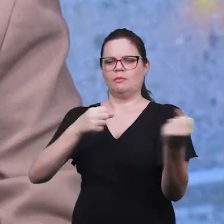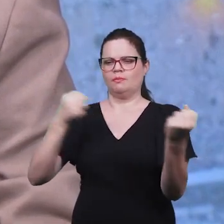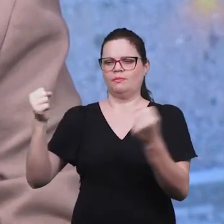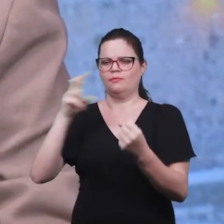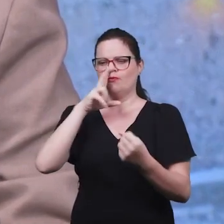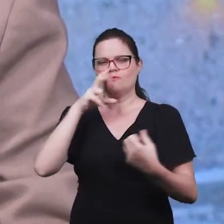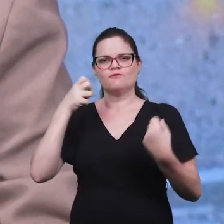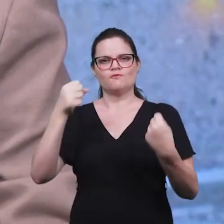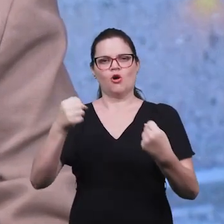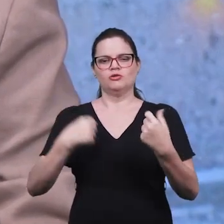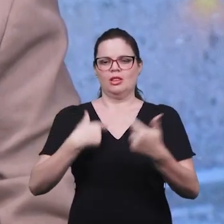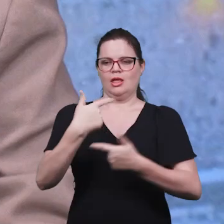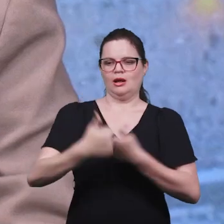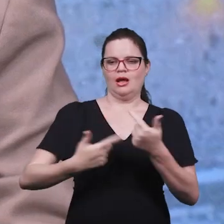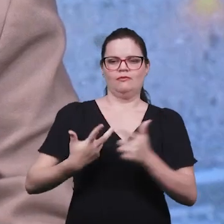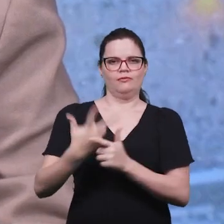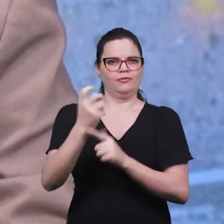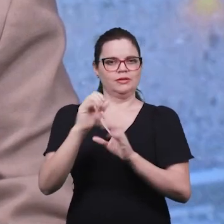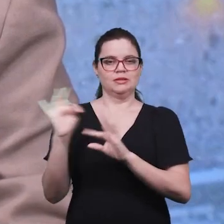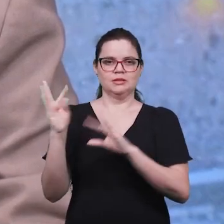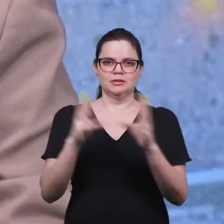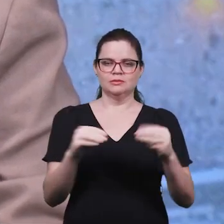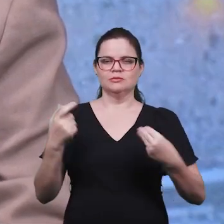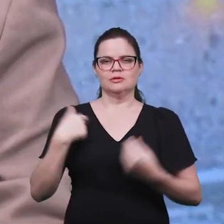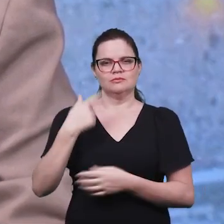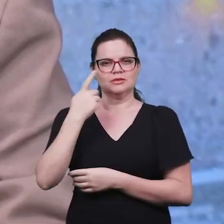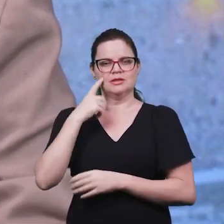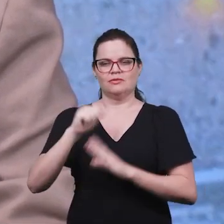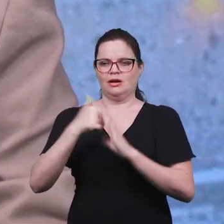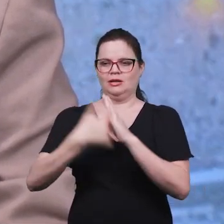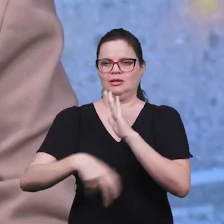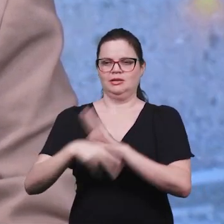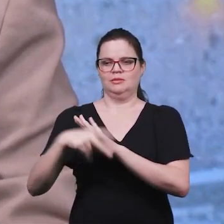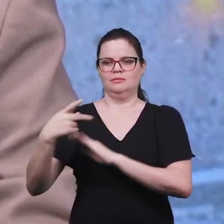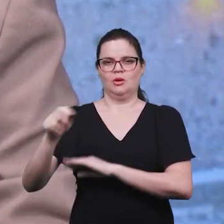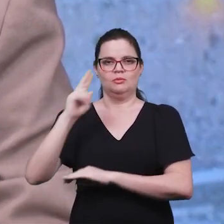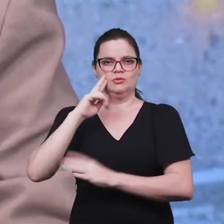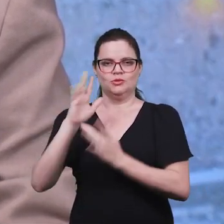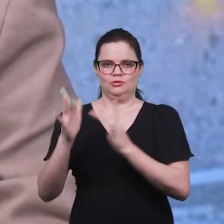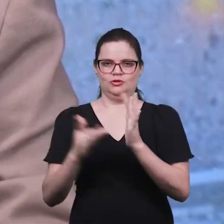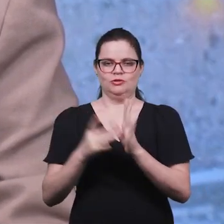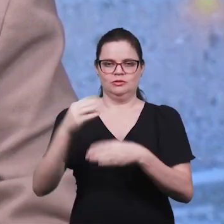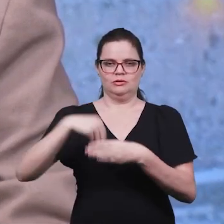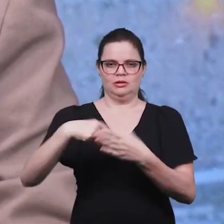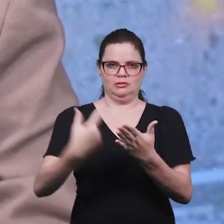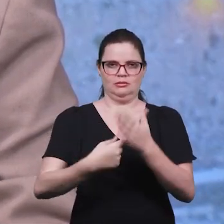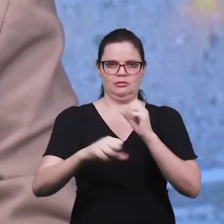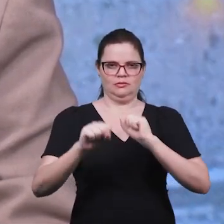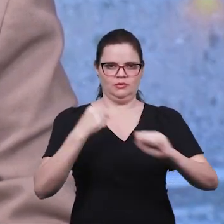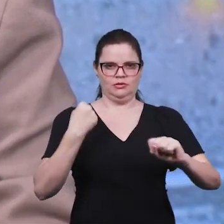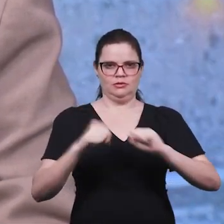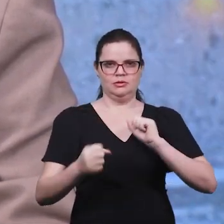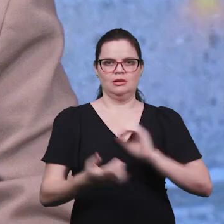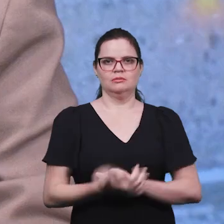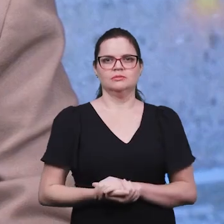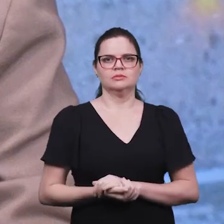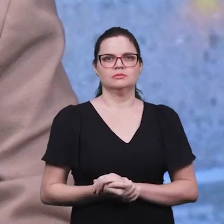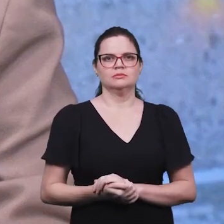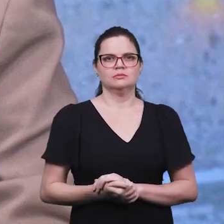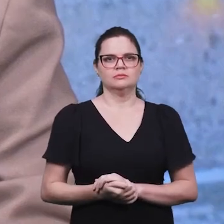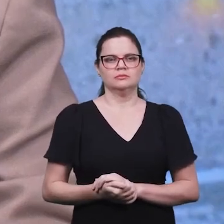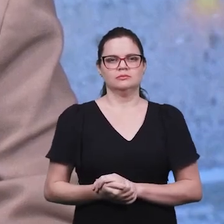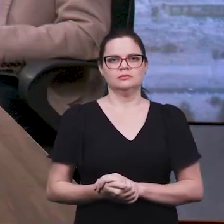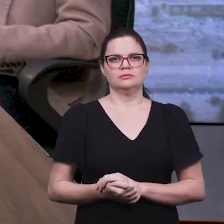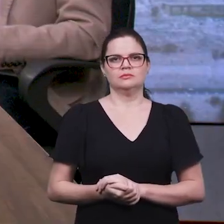Senhor poderoso nas batalhas. Então, uma menção maravilhosa também ao Senhor Jesus no livro de Salmos. Nós poderíamos continuar